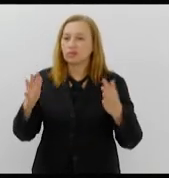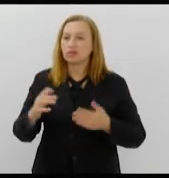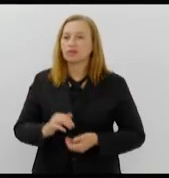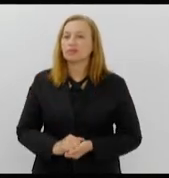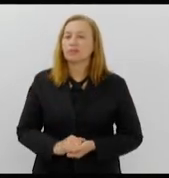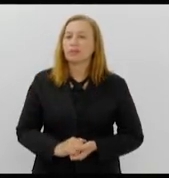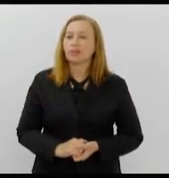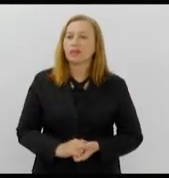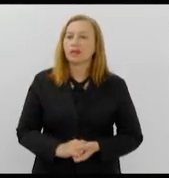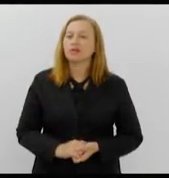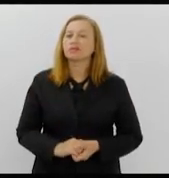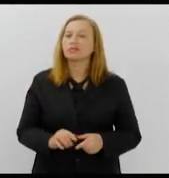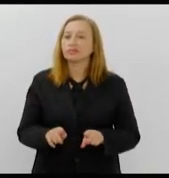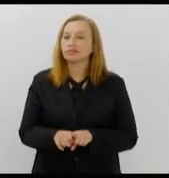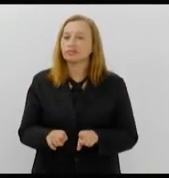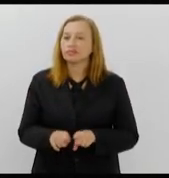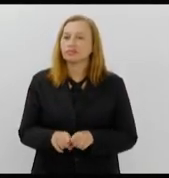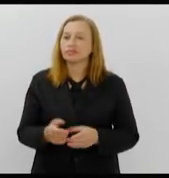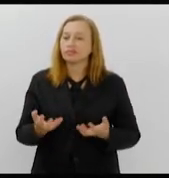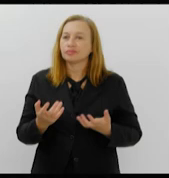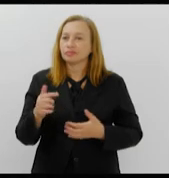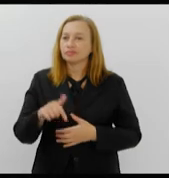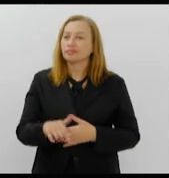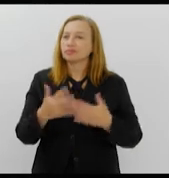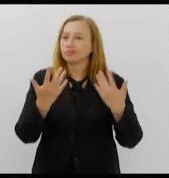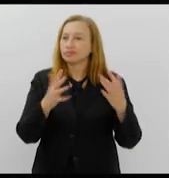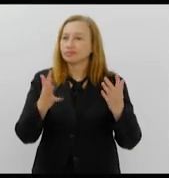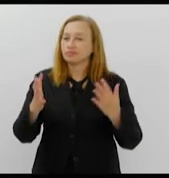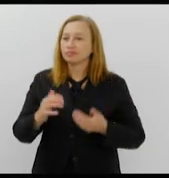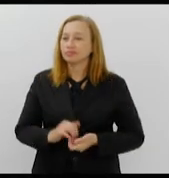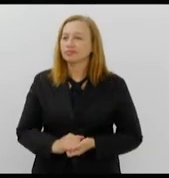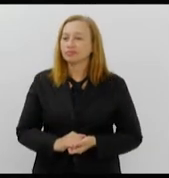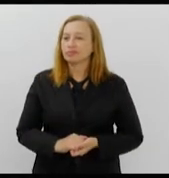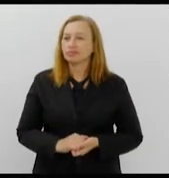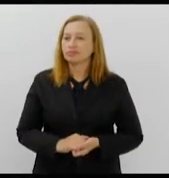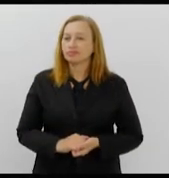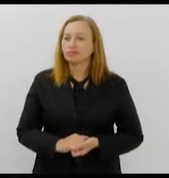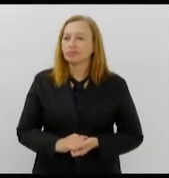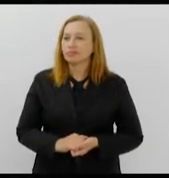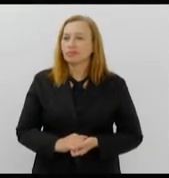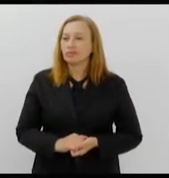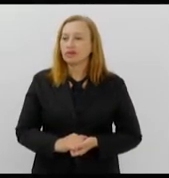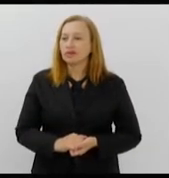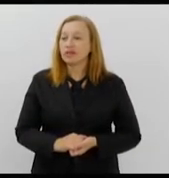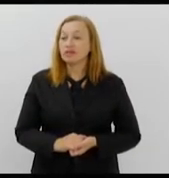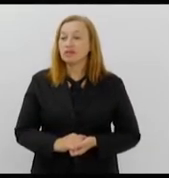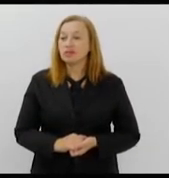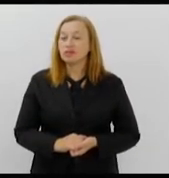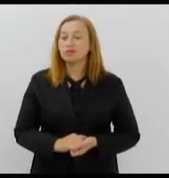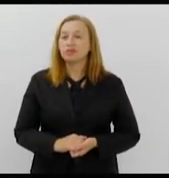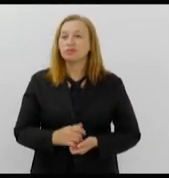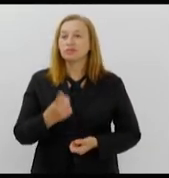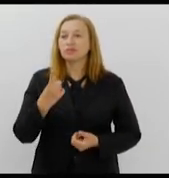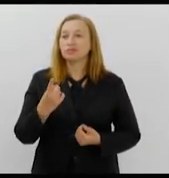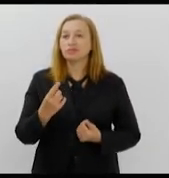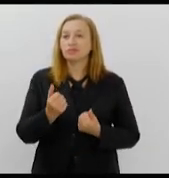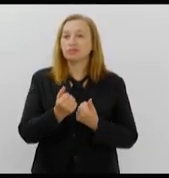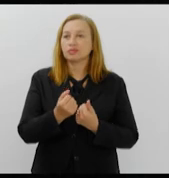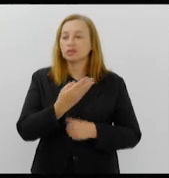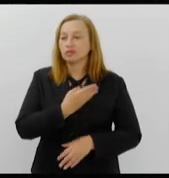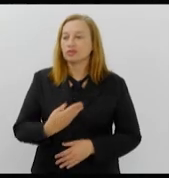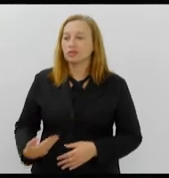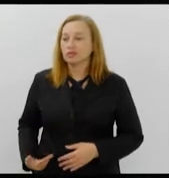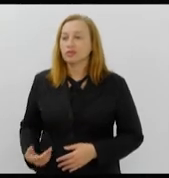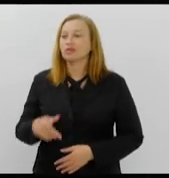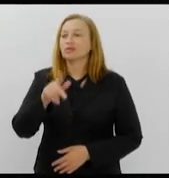Kátia. Quero aqui cumprimentar e parabenizar muito o ex-governador Pezão, que nesse